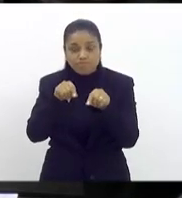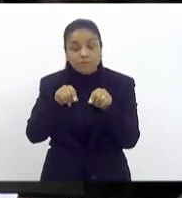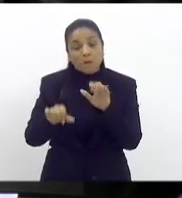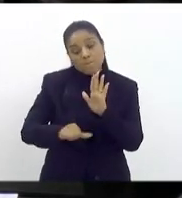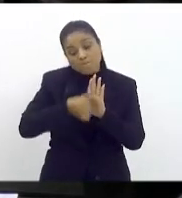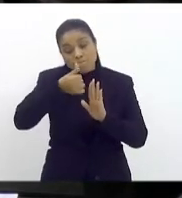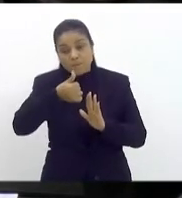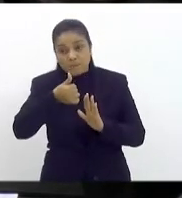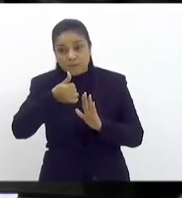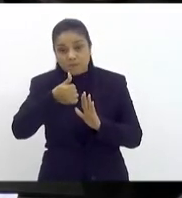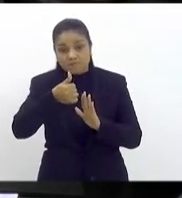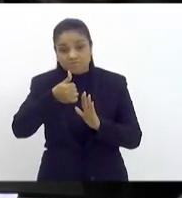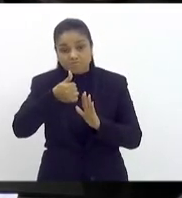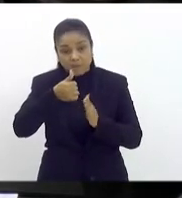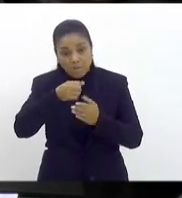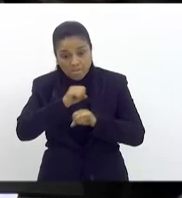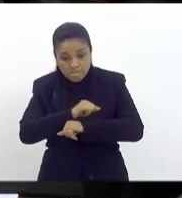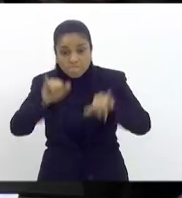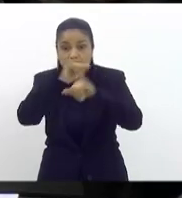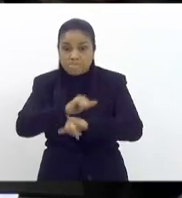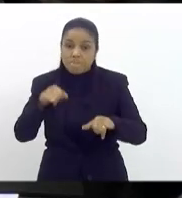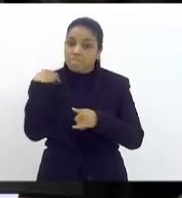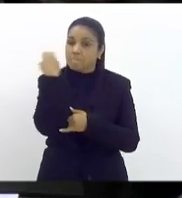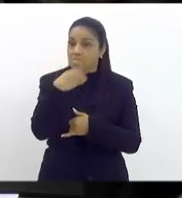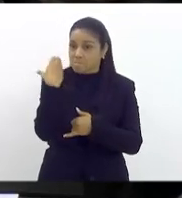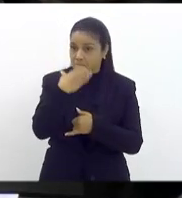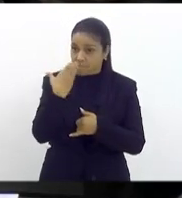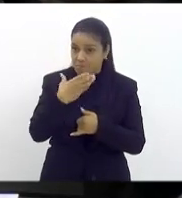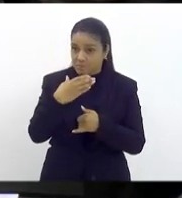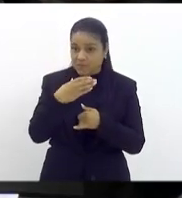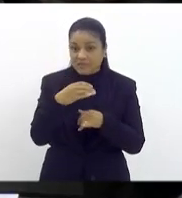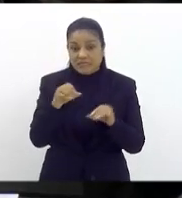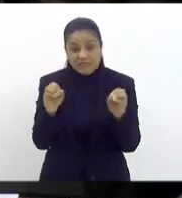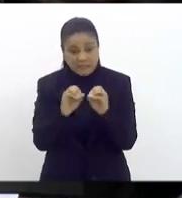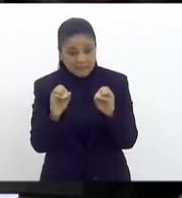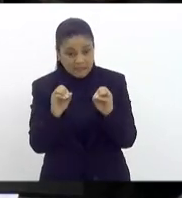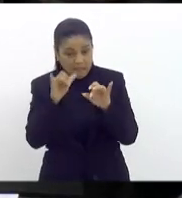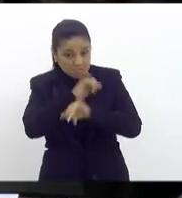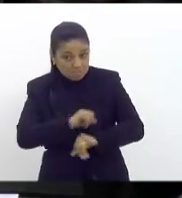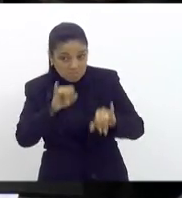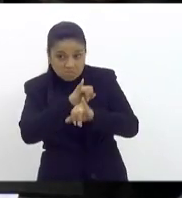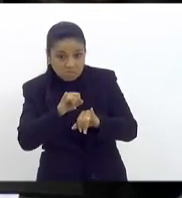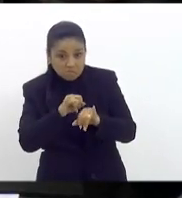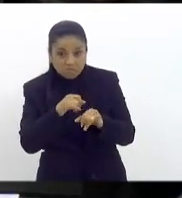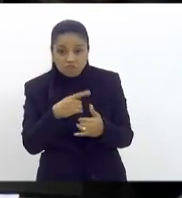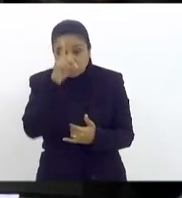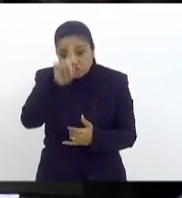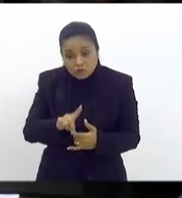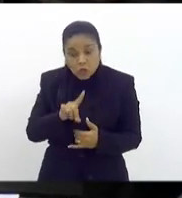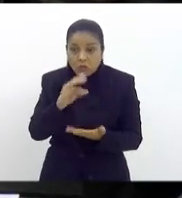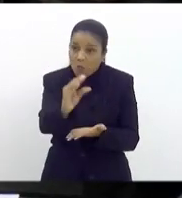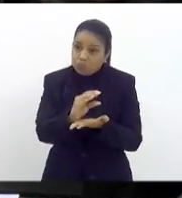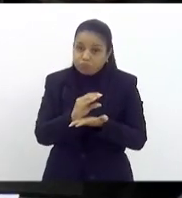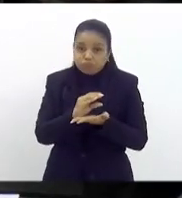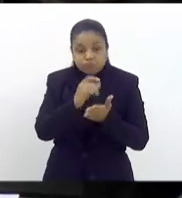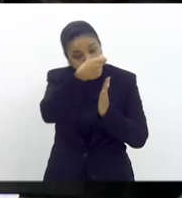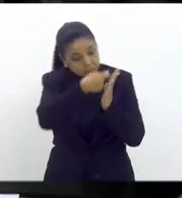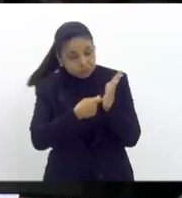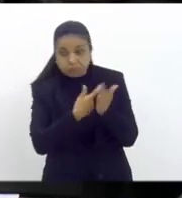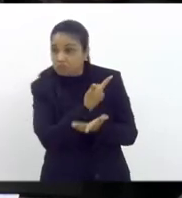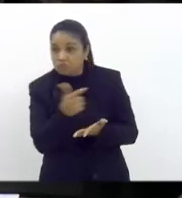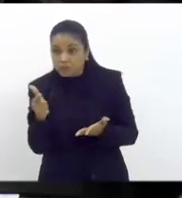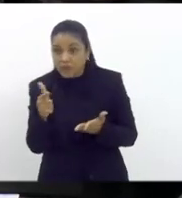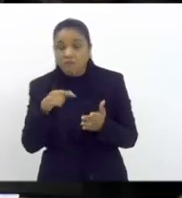delas, publicar a música, né? Porque sem a publicidade não existe direito autoral. Então, houve a publicação